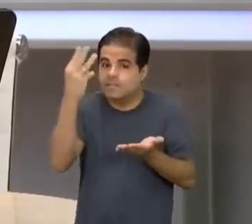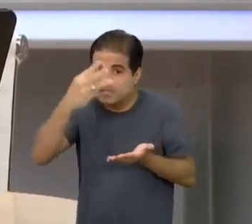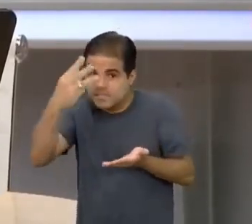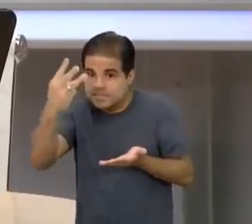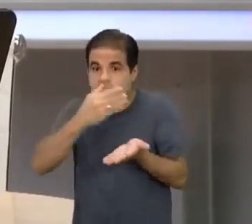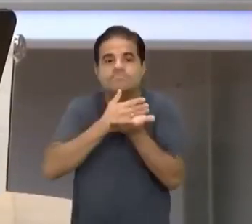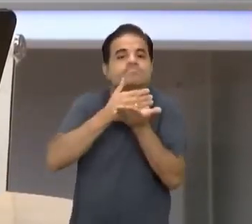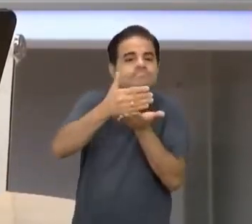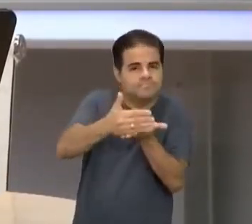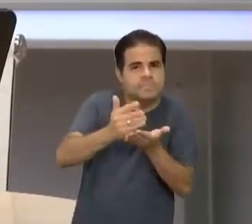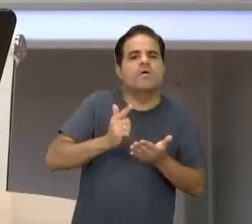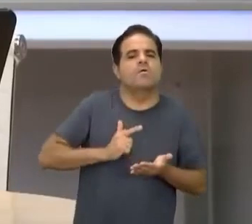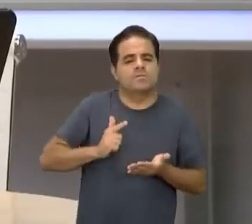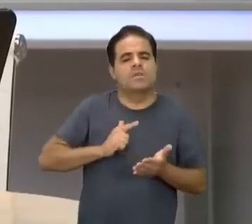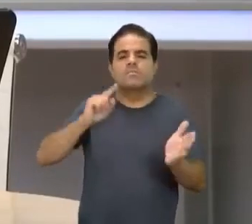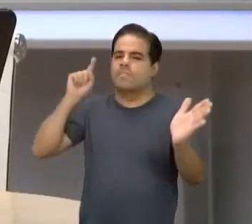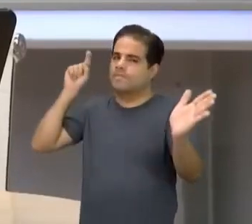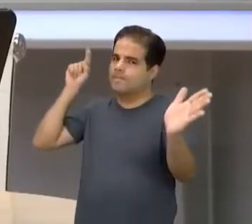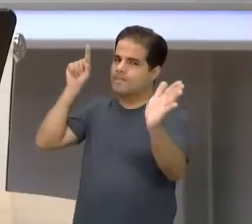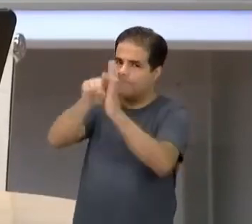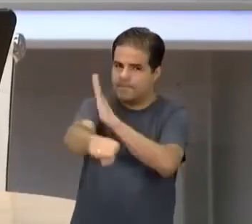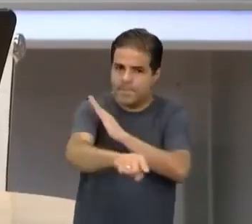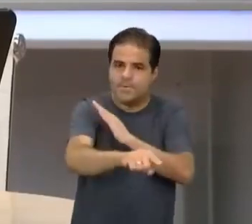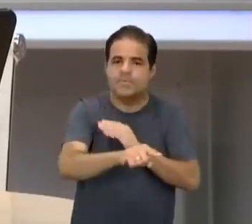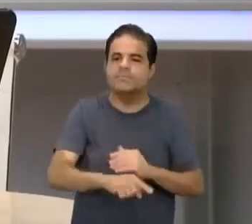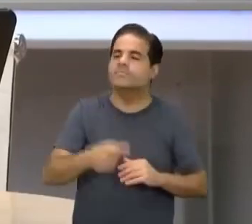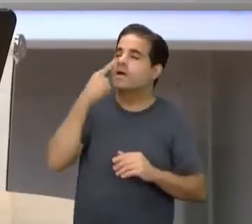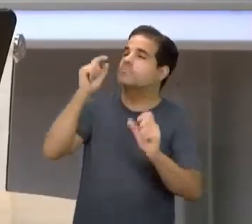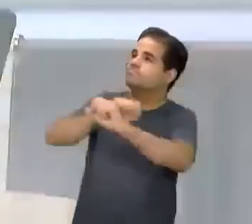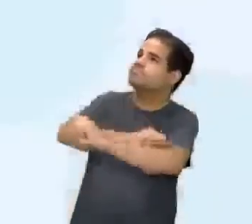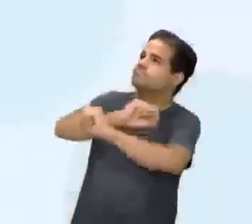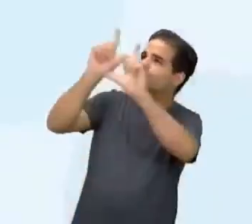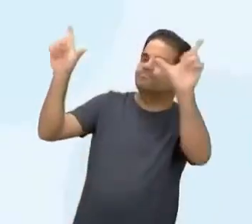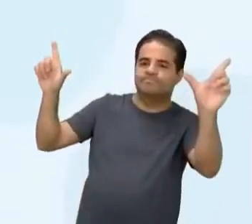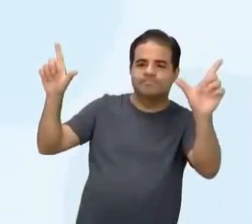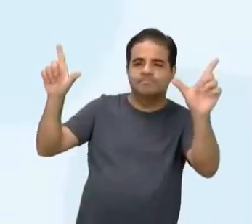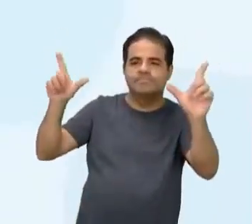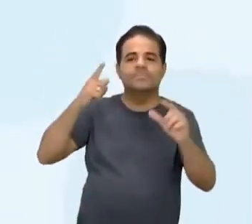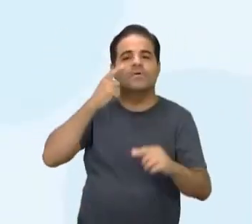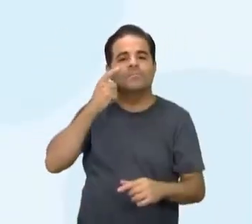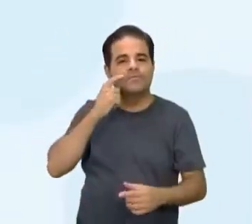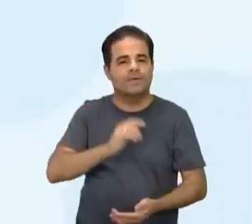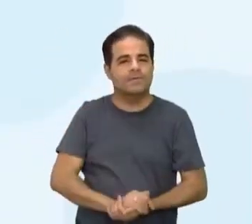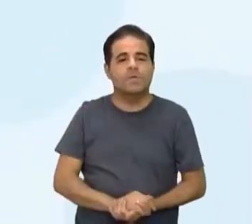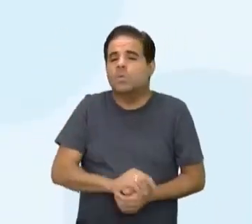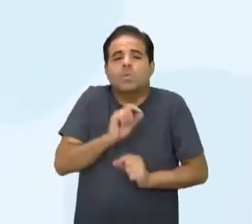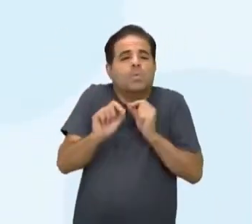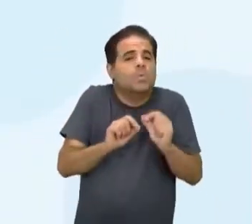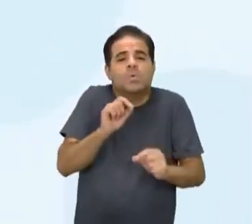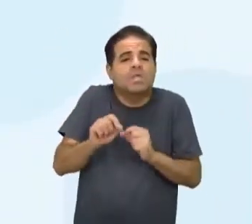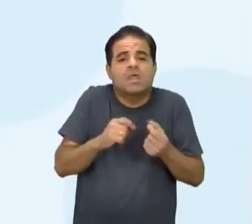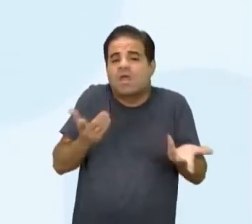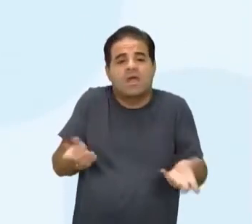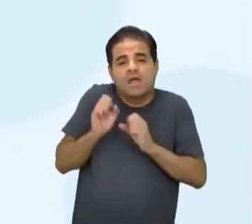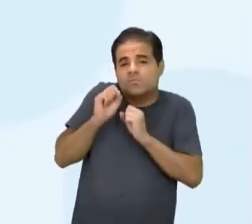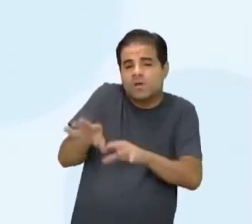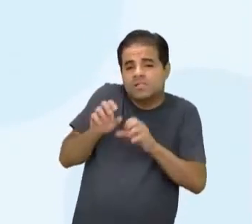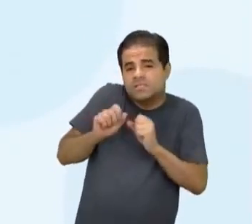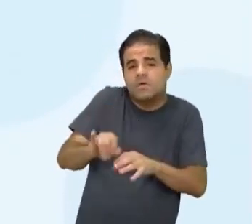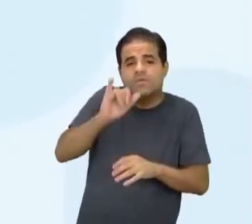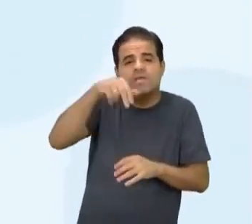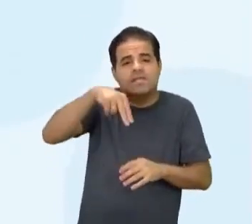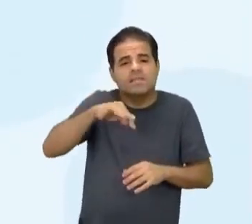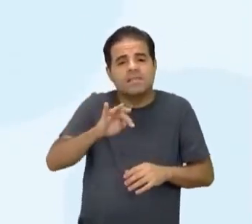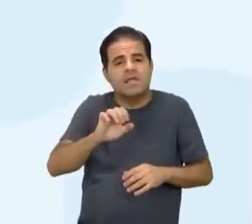terceiro princípio, também tem aí uma pergunta para vocês na tela agora. O que é